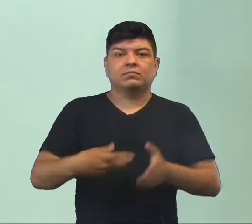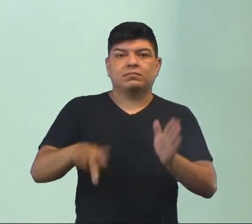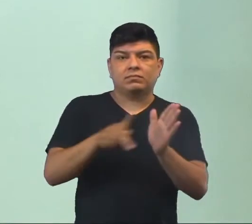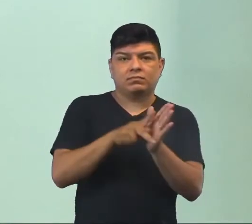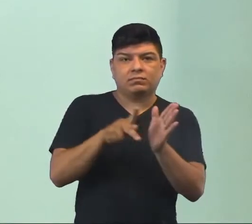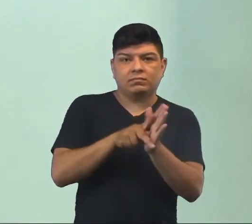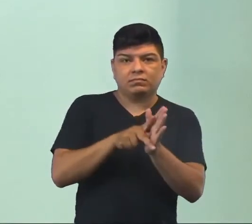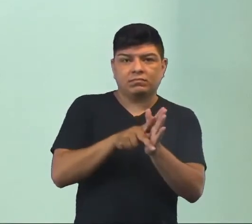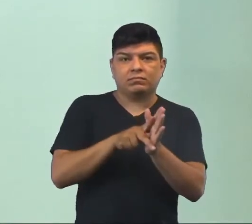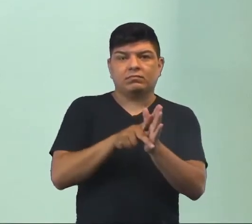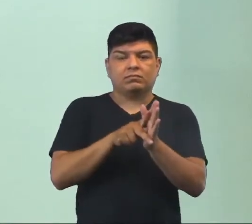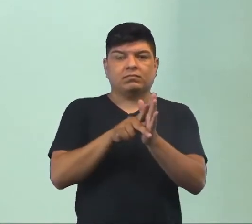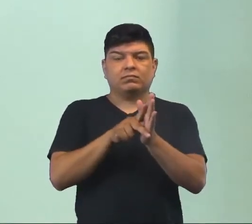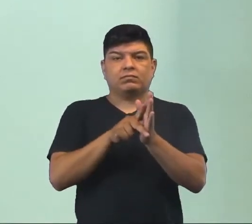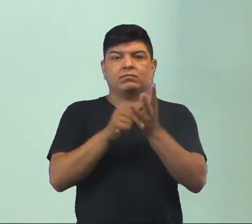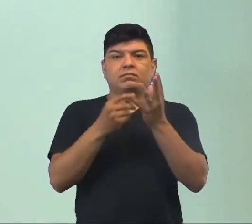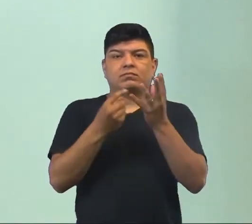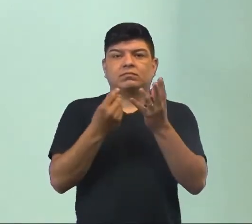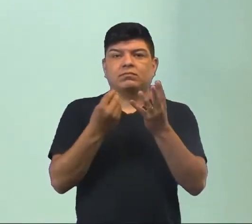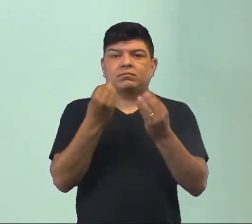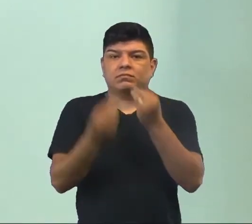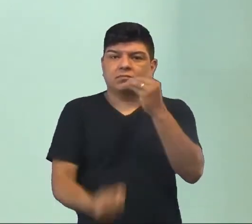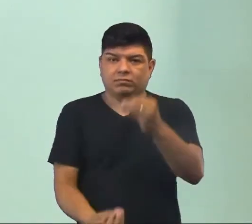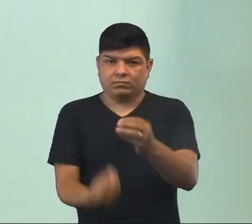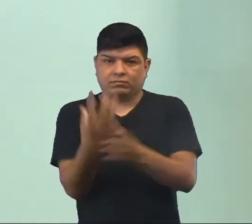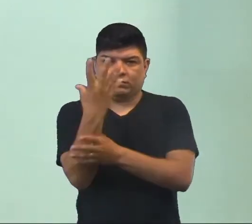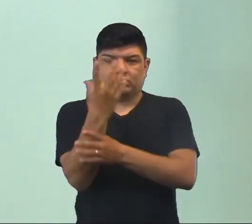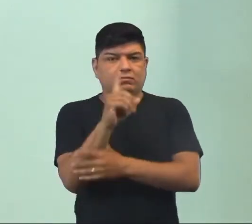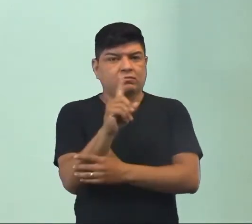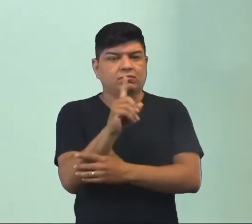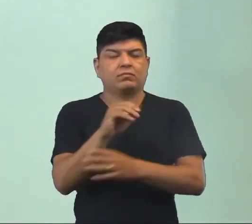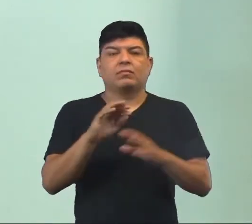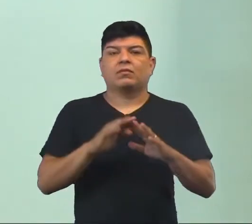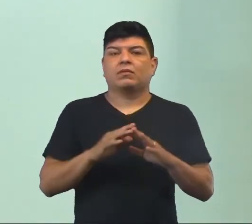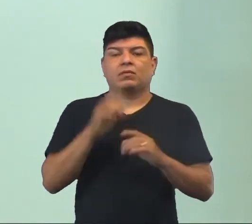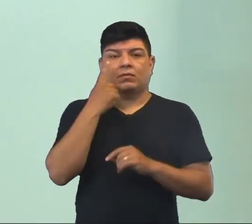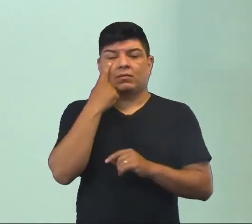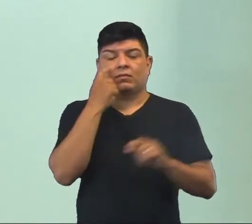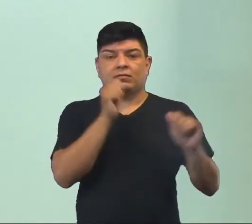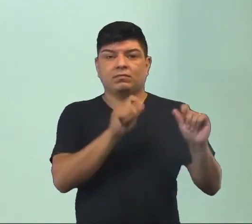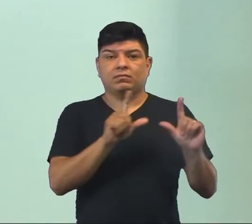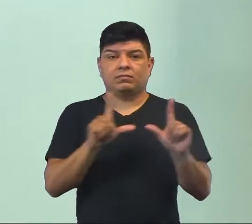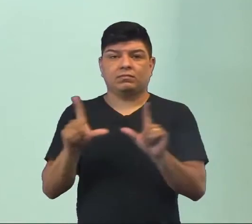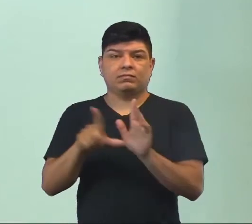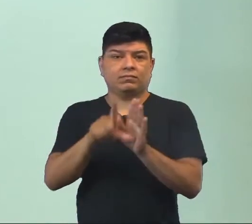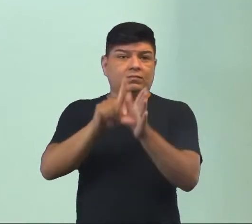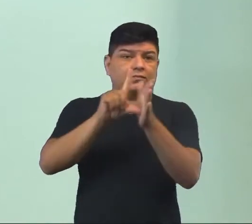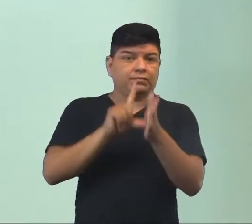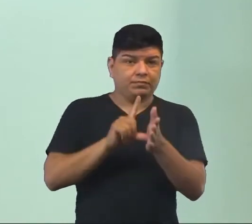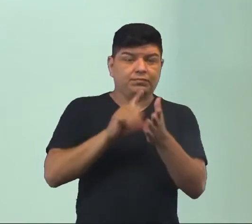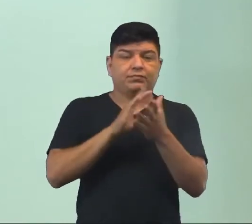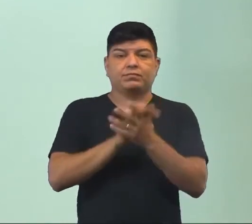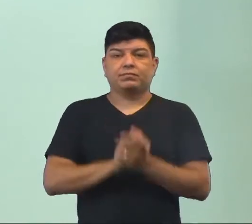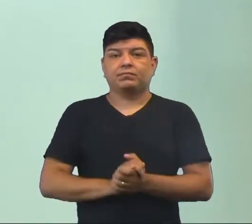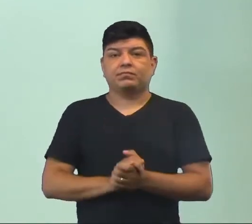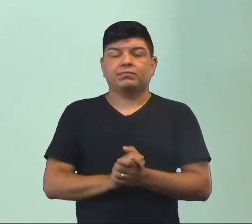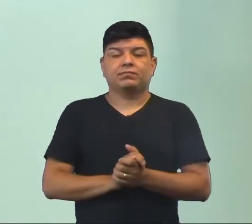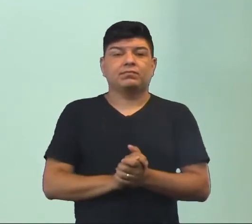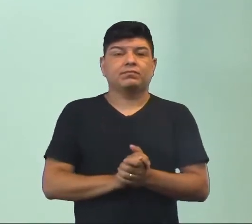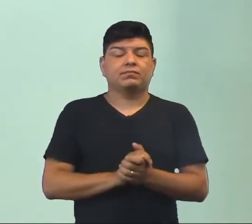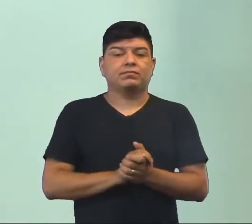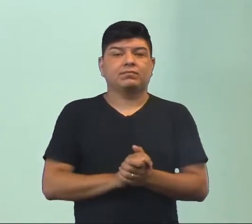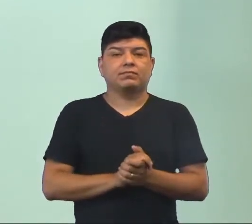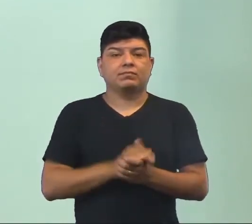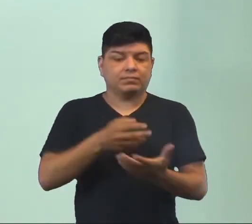propriamente ditas de como elas foram criadas. Então, como a gente viu no nosso slide anterior, elas